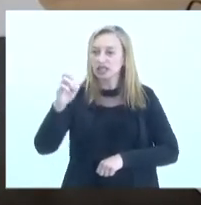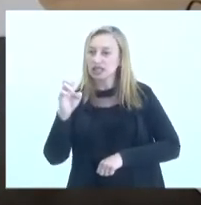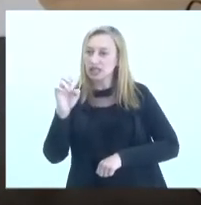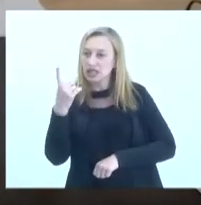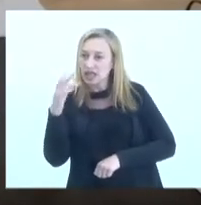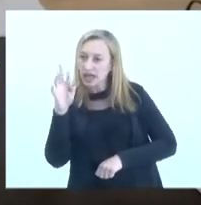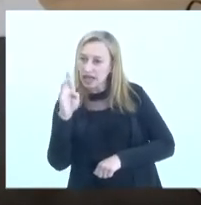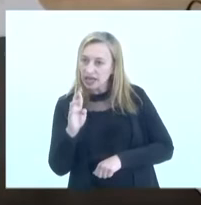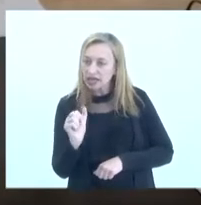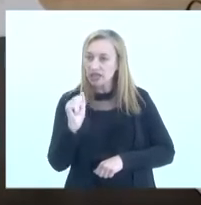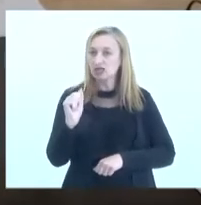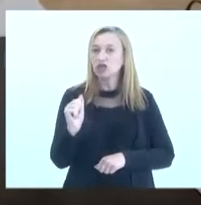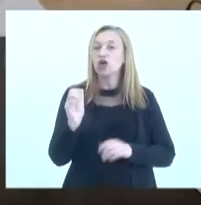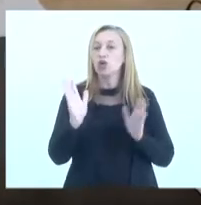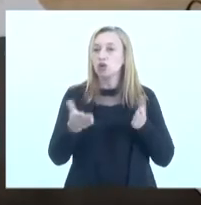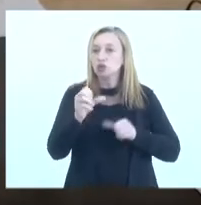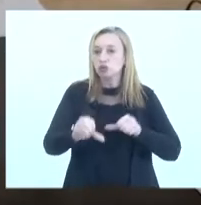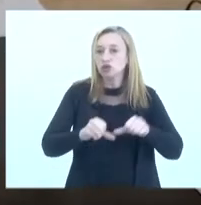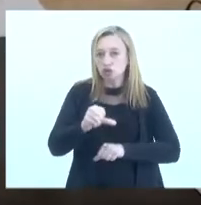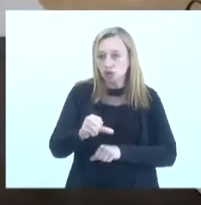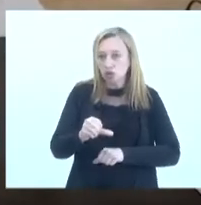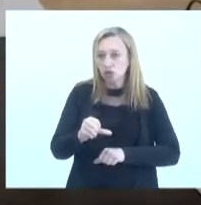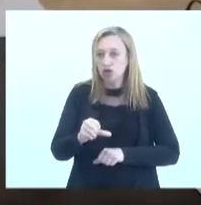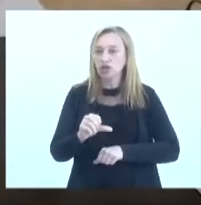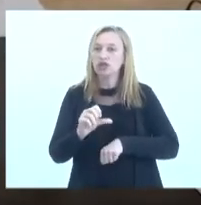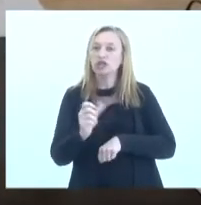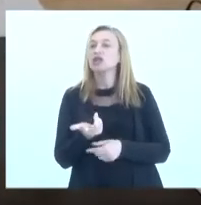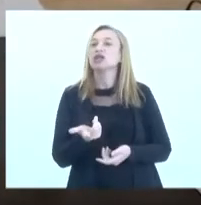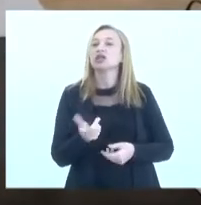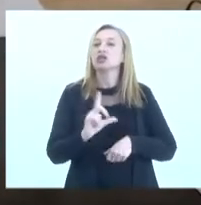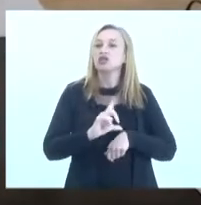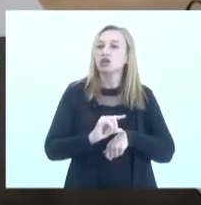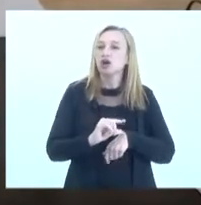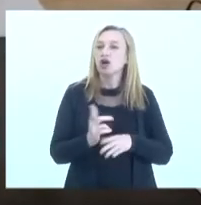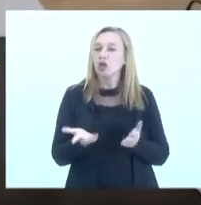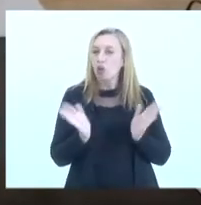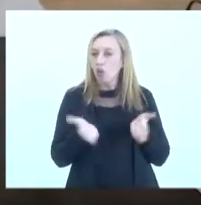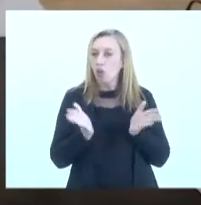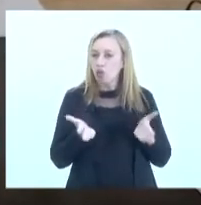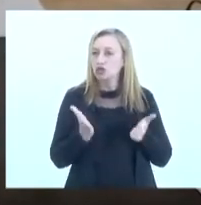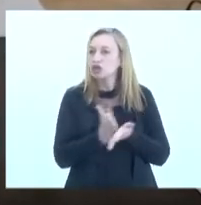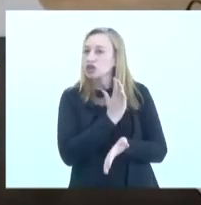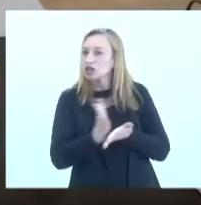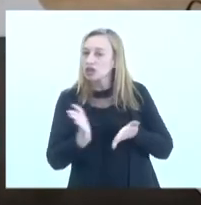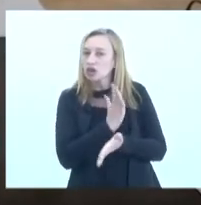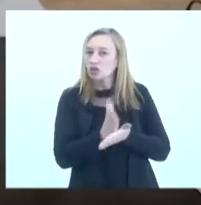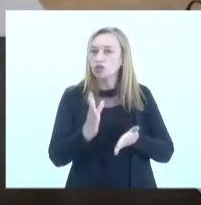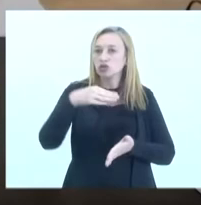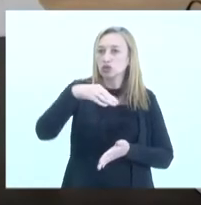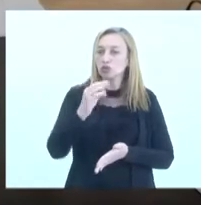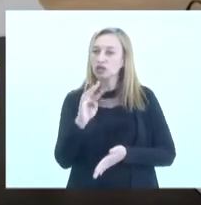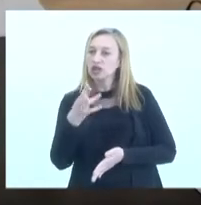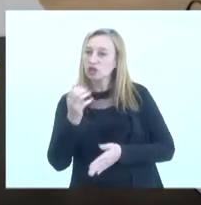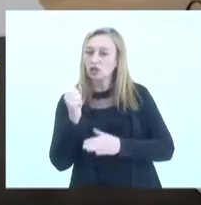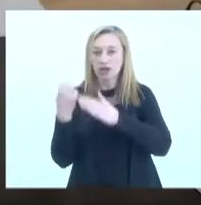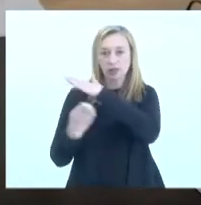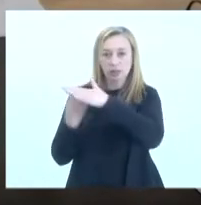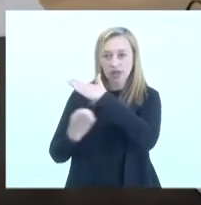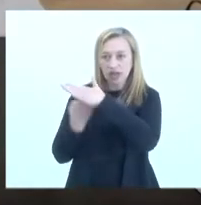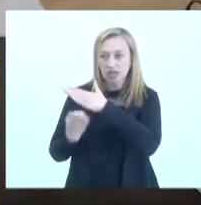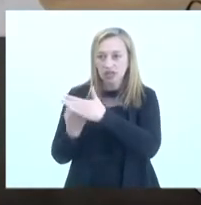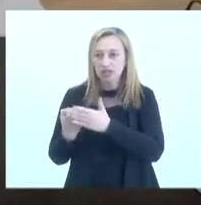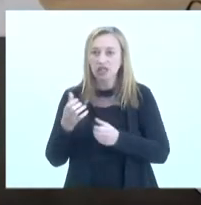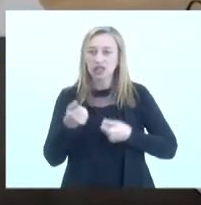uma troca de turno hoje, como foi falada pelo cluster, uma troca de turno em algumas montadoras, elas